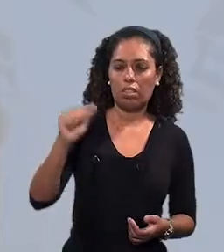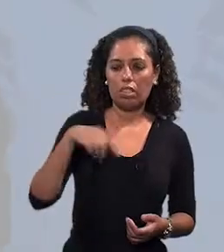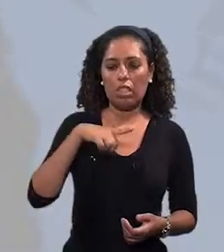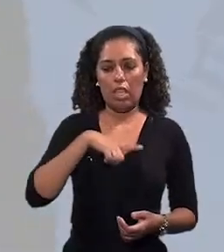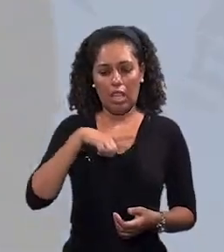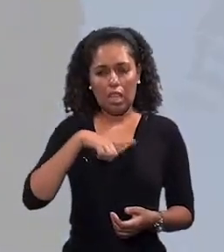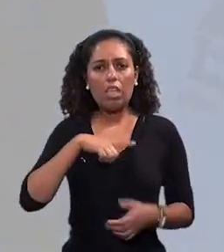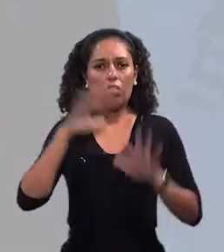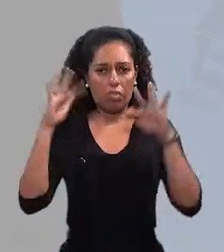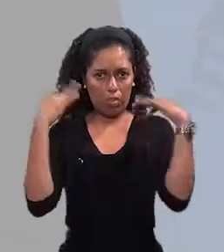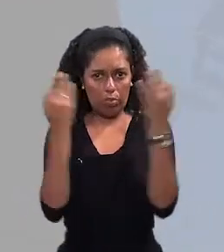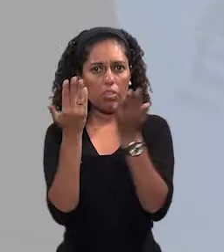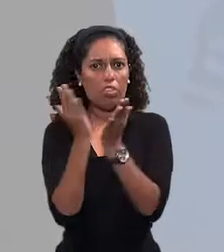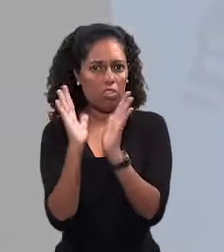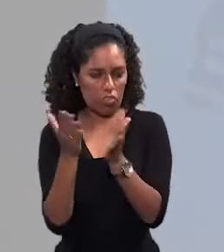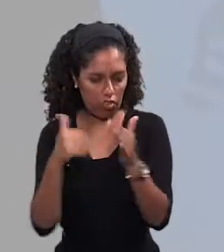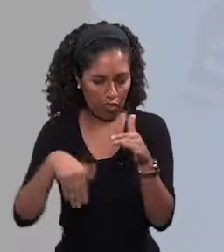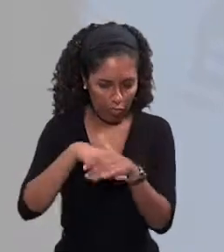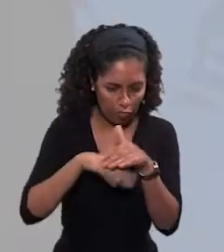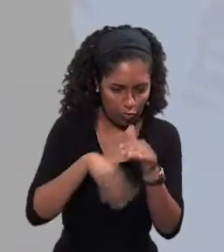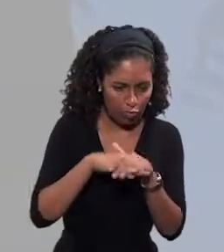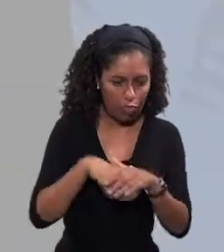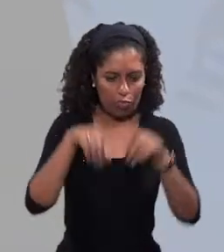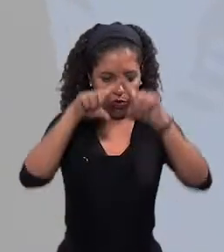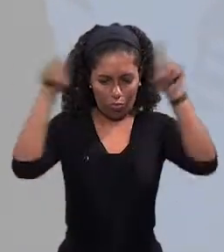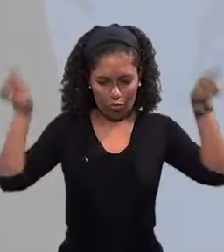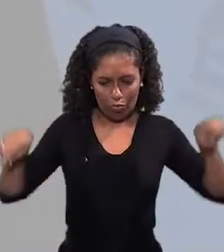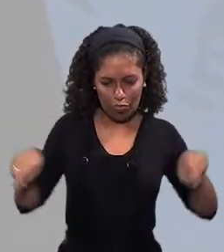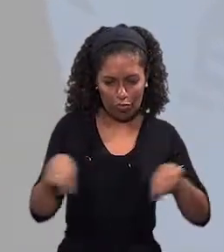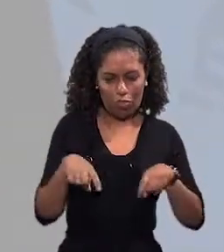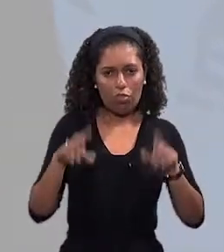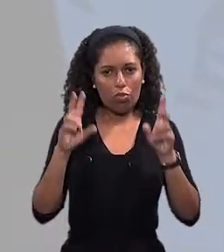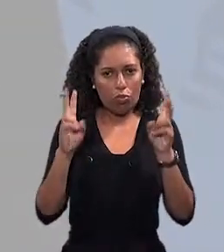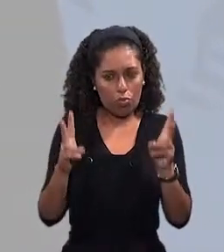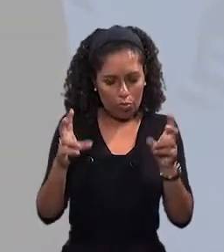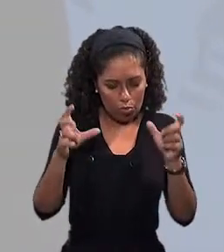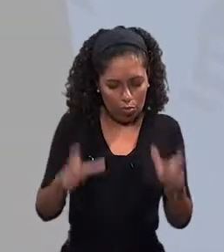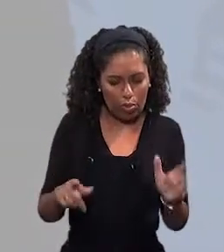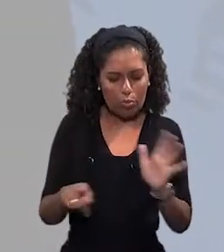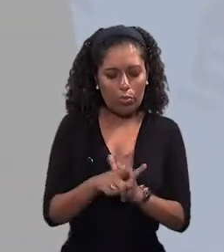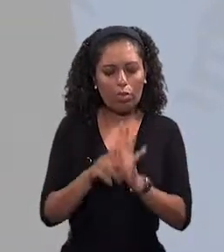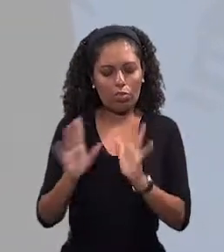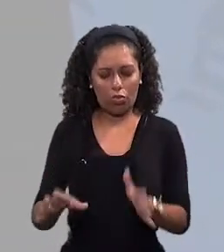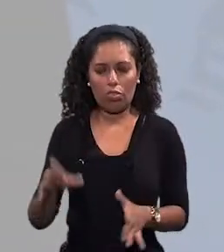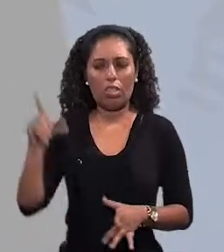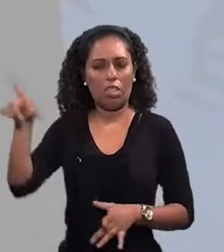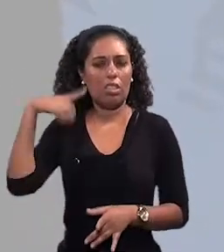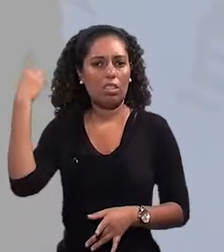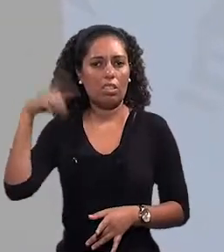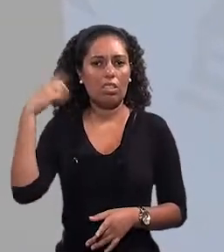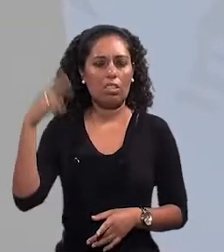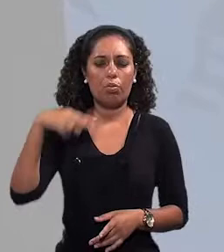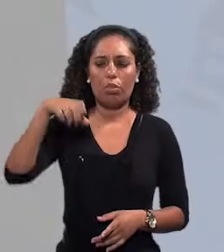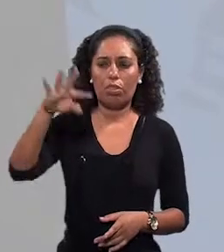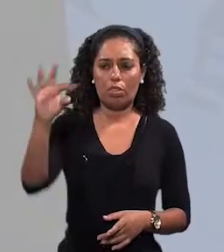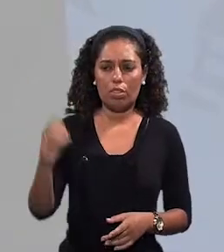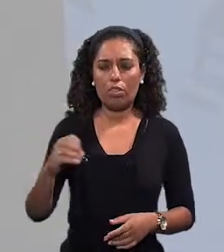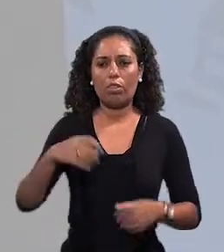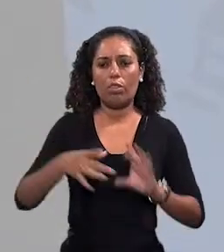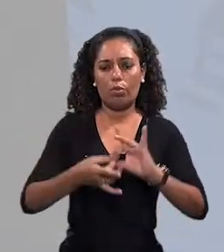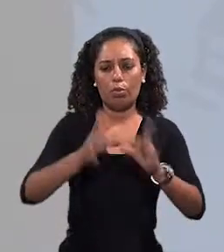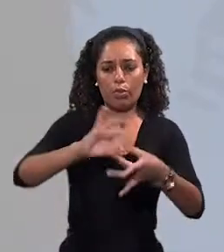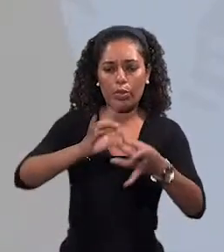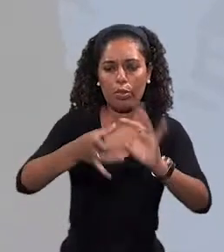em containers. O deputado Jorge Felipe Neto também gosta de esporte, sabe que durante a Copa do Mundo, que os